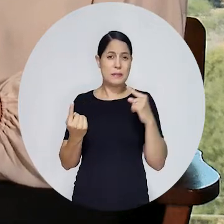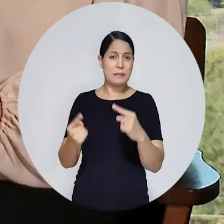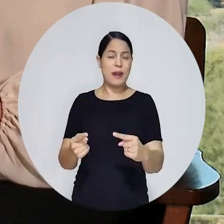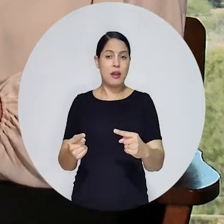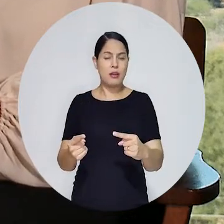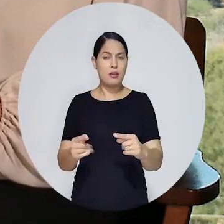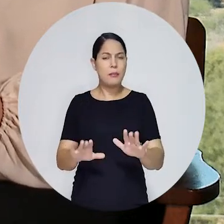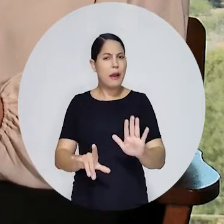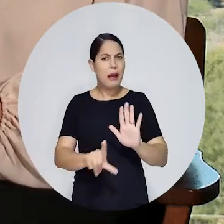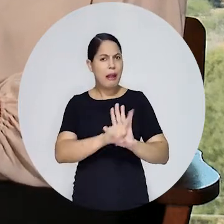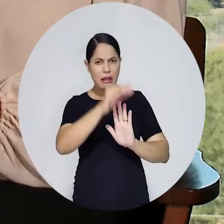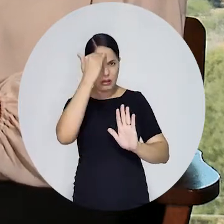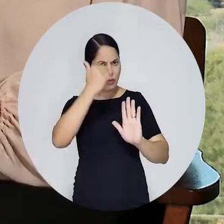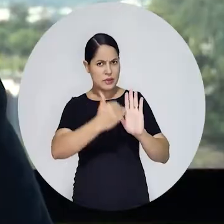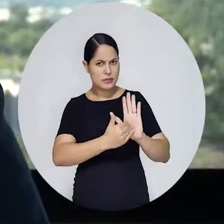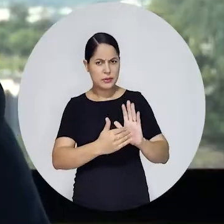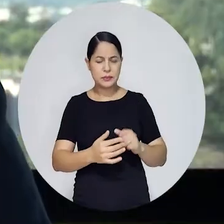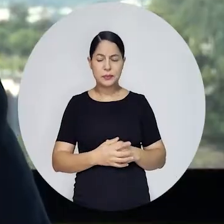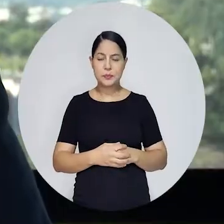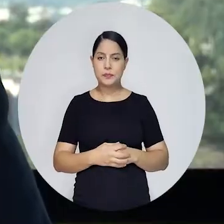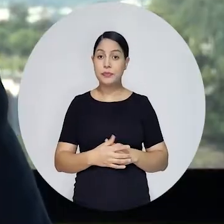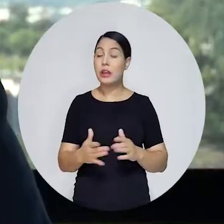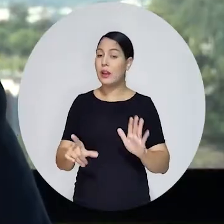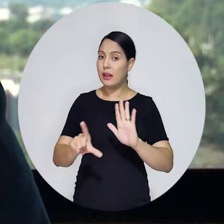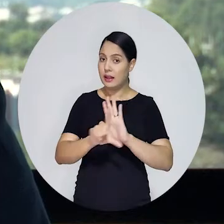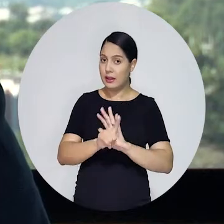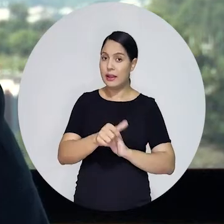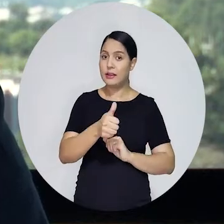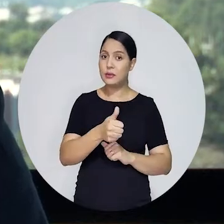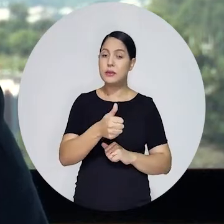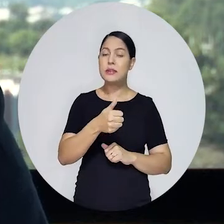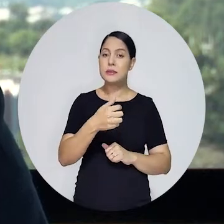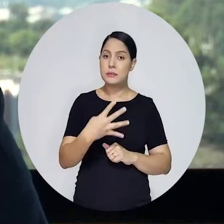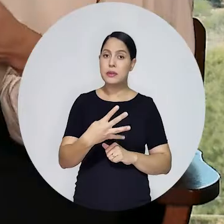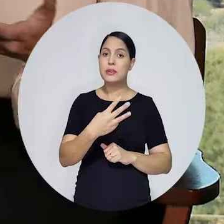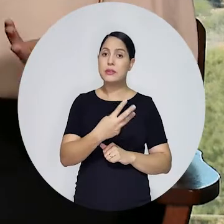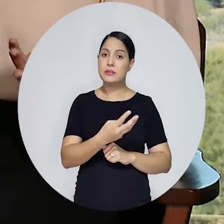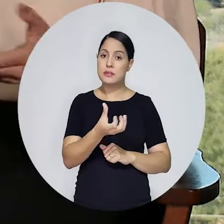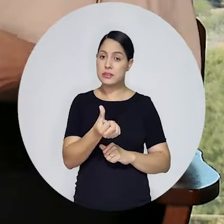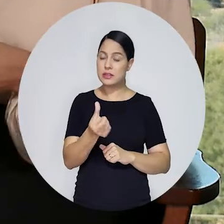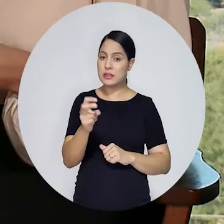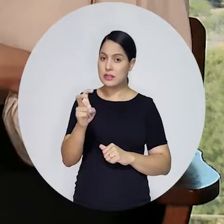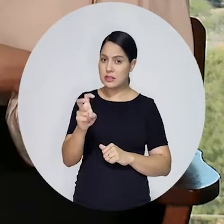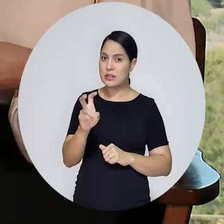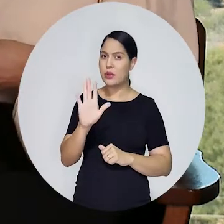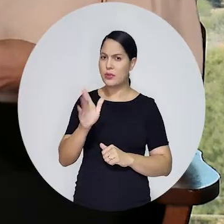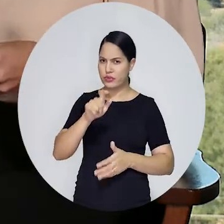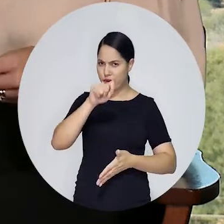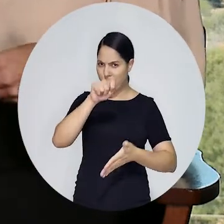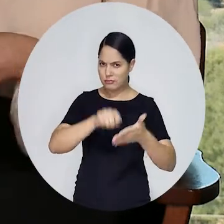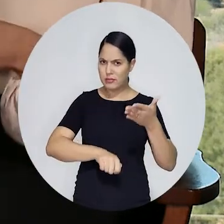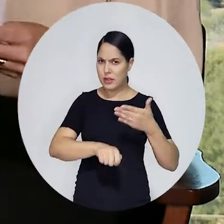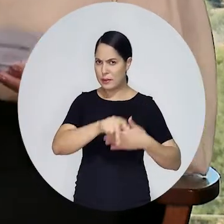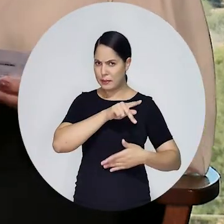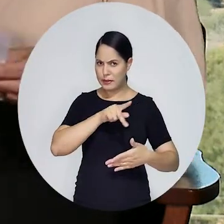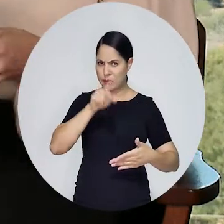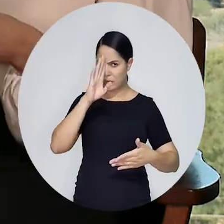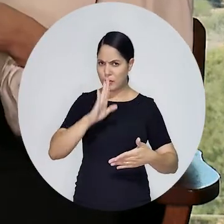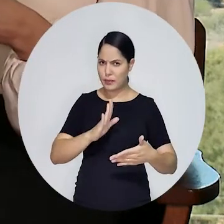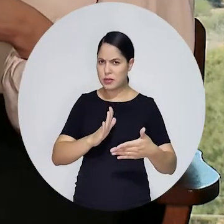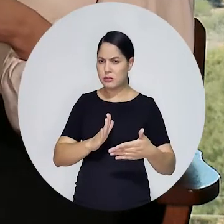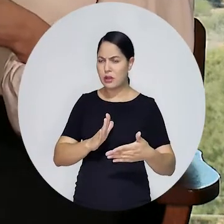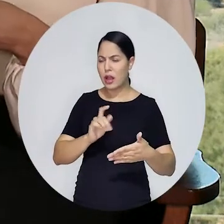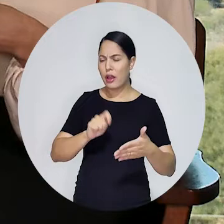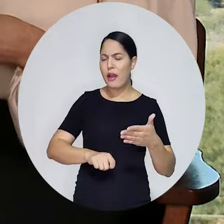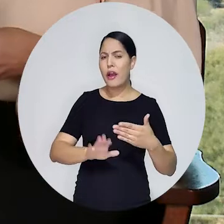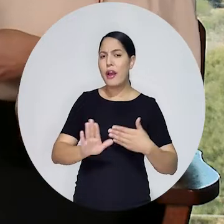da autoridade que deveria cumprir a lei. E, doutor, foi sancionada, né, a Lei 14.365, a gente noticiou